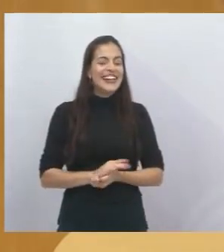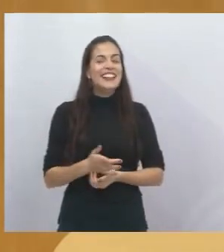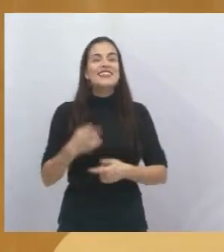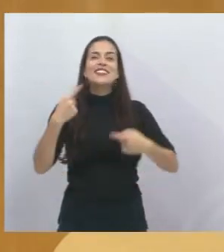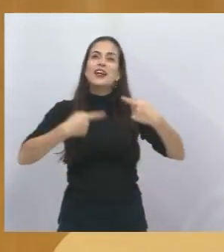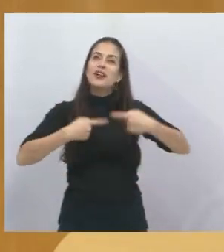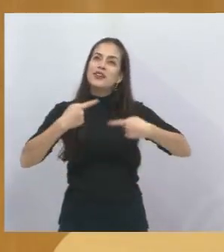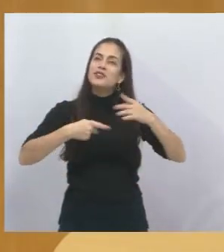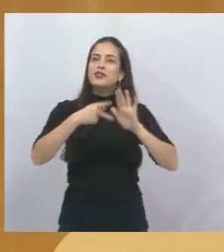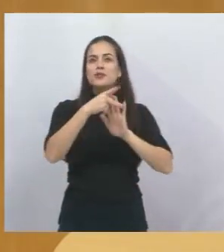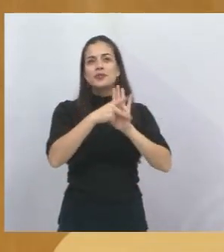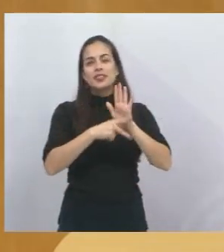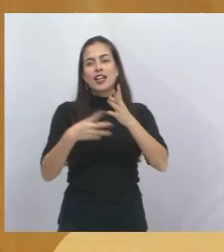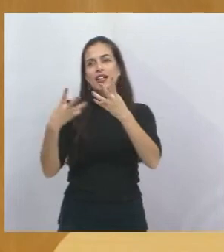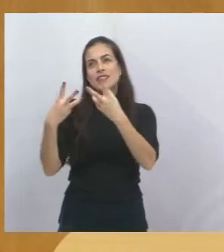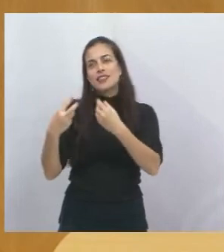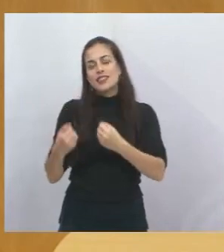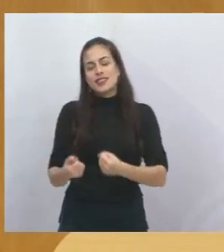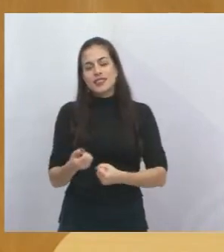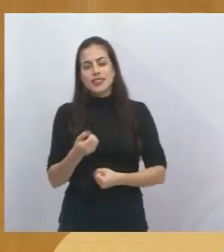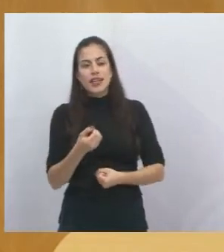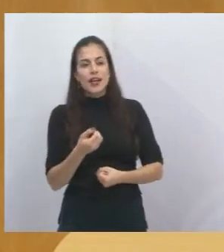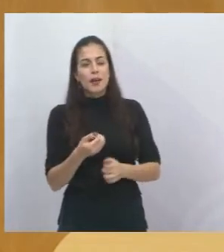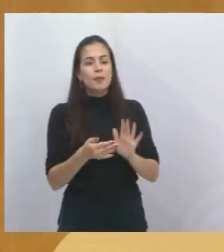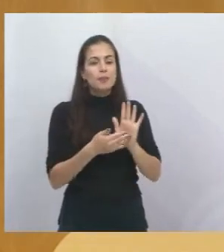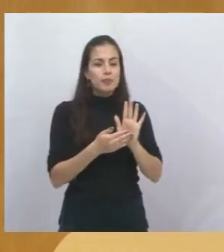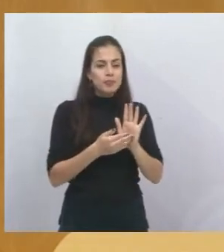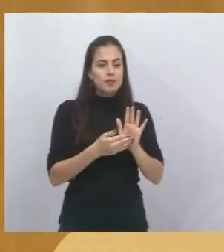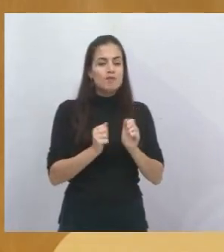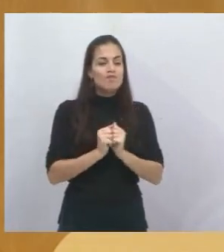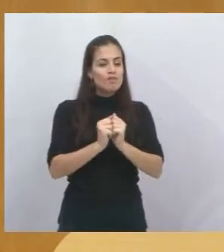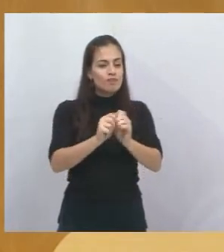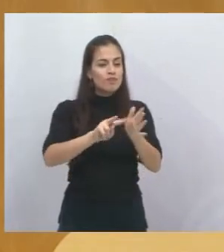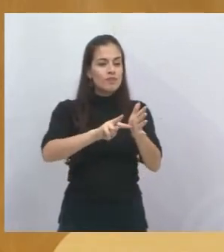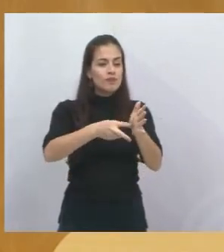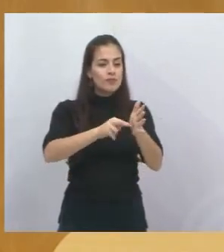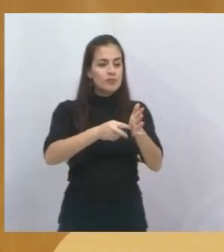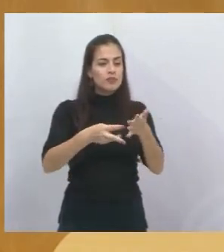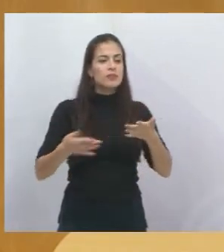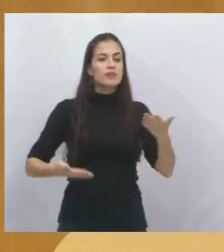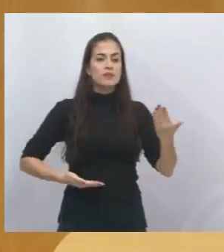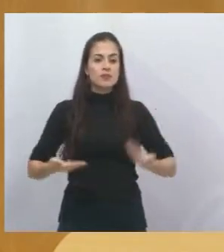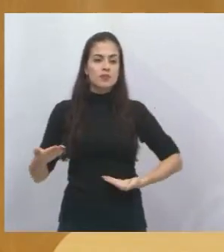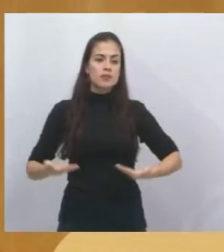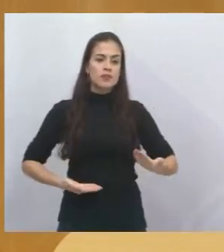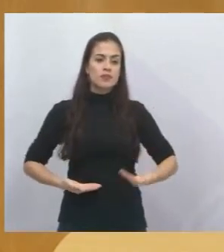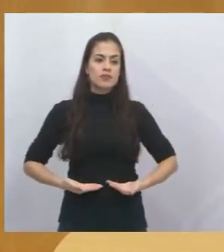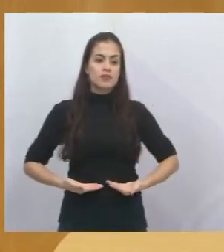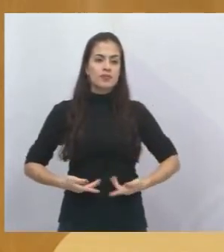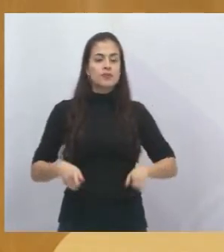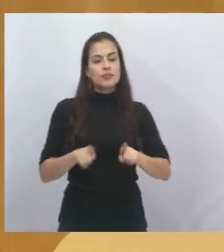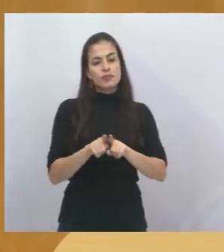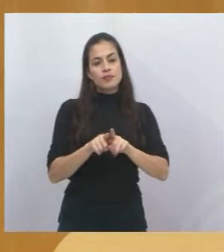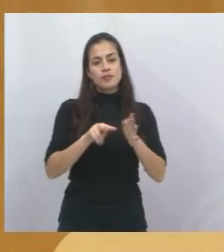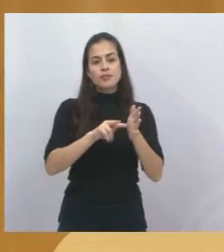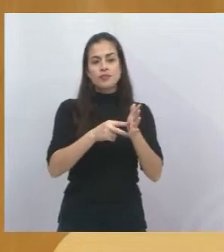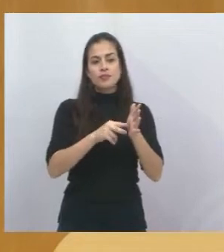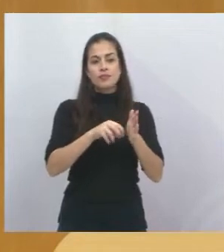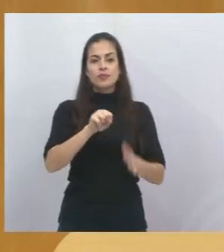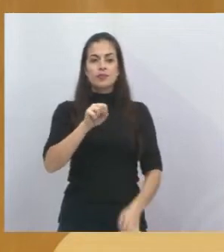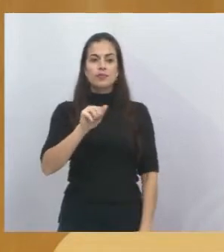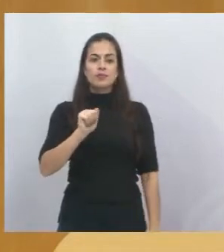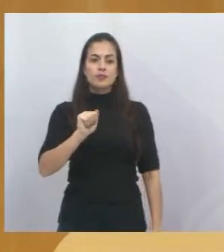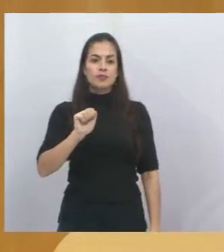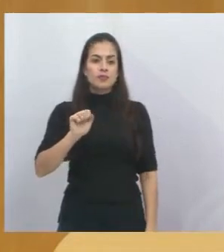para aceitar as propostas juntamente ao sindicato do servidor, né? O sindicato do SAI se posicionou contra, mas